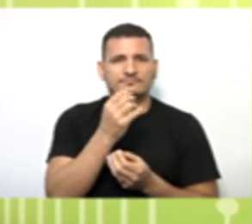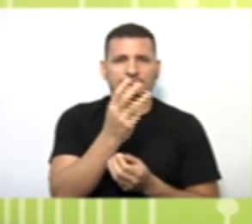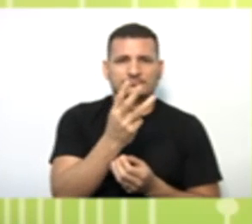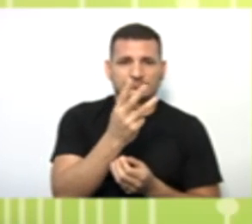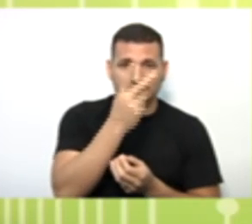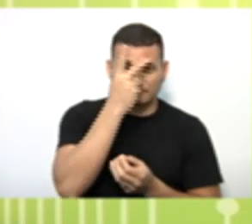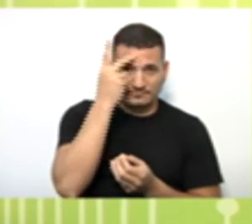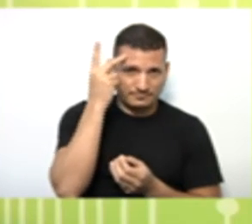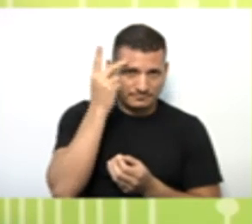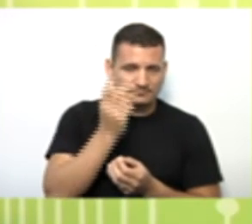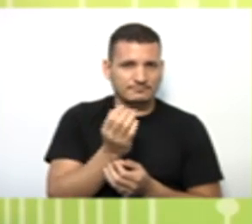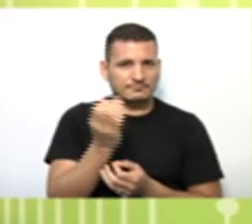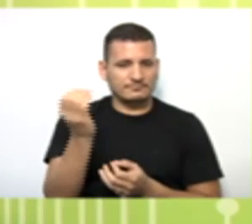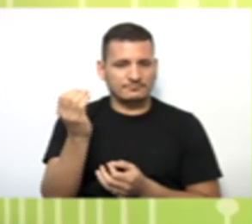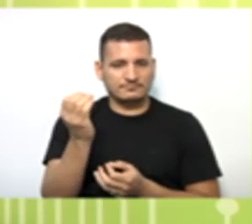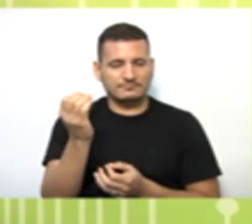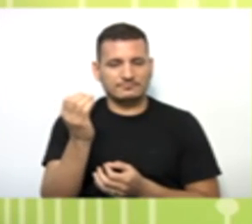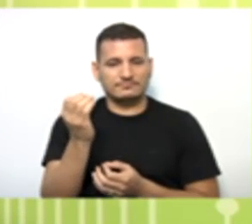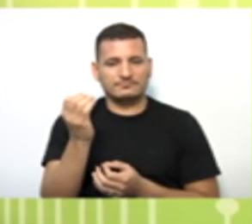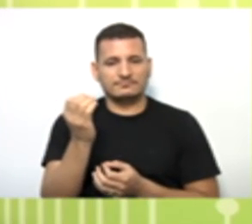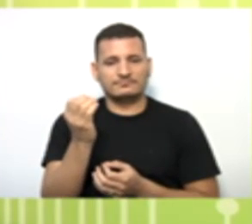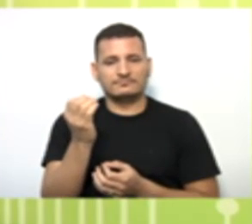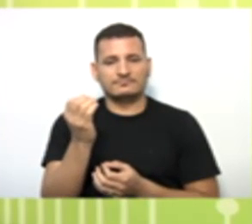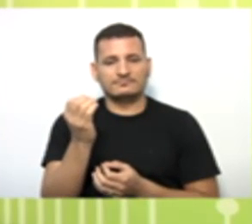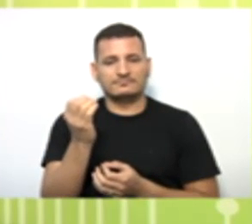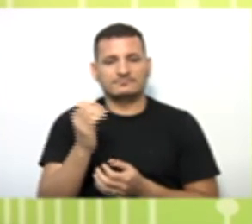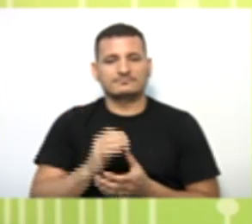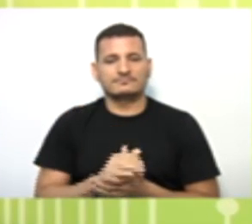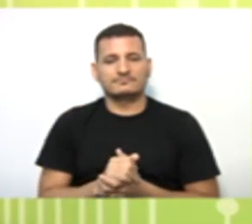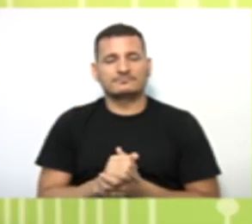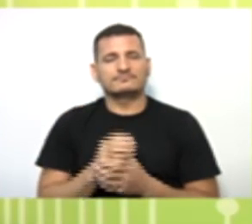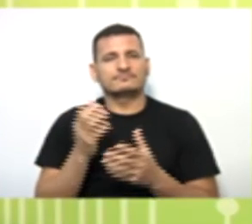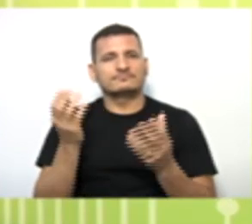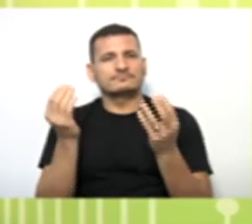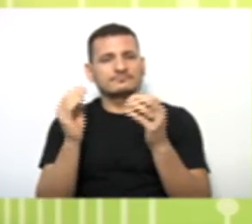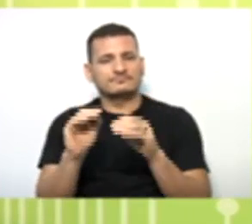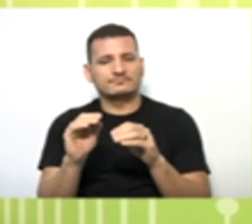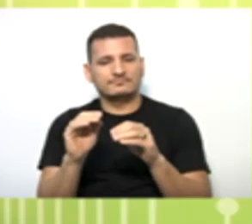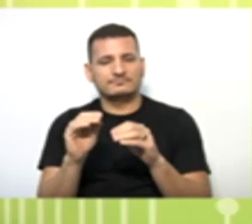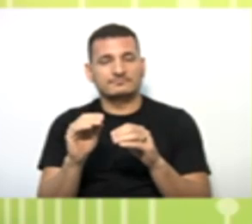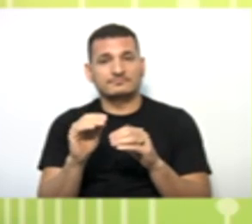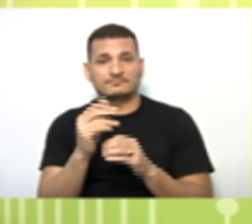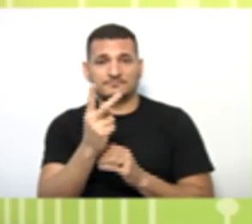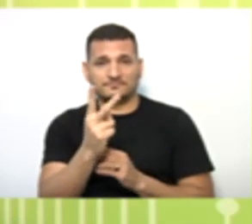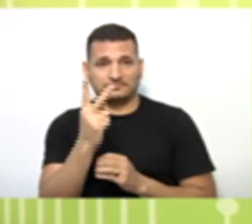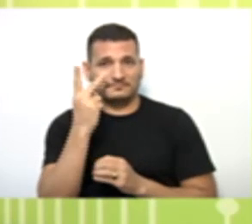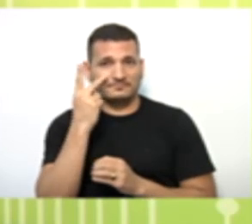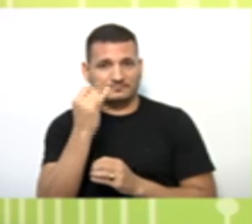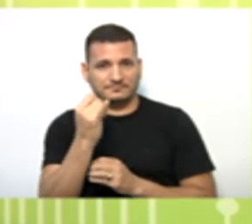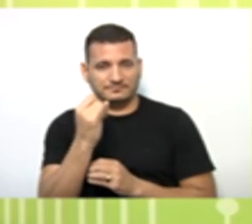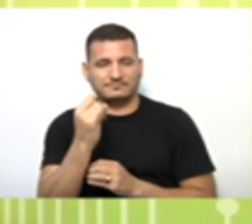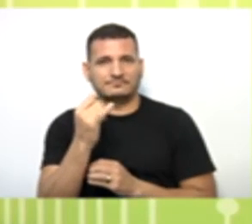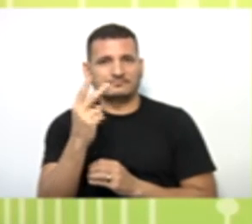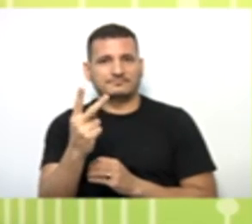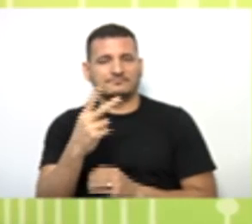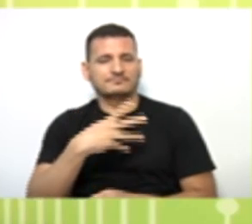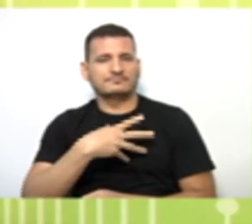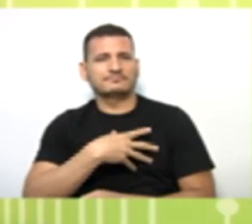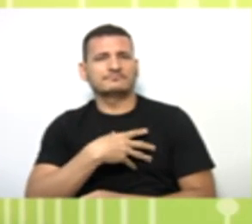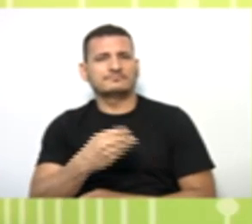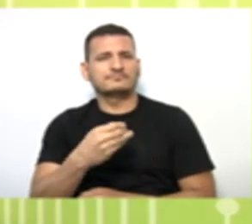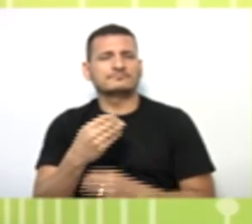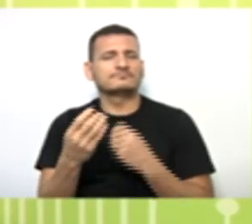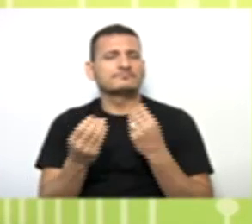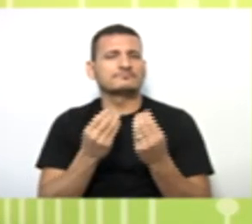viajaram. 3 pessoas. Aí, eu coloquei que foram 2 pais e 2 filhos. Mas, professor,